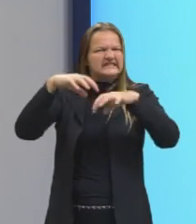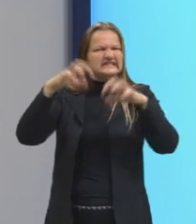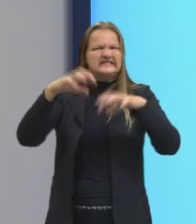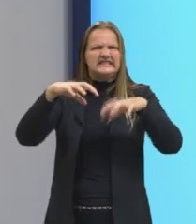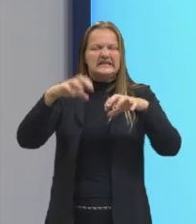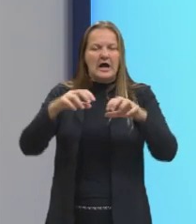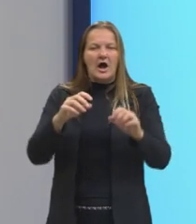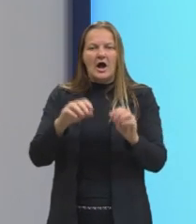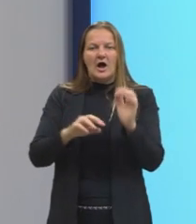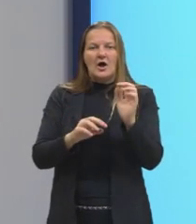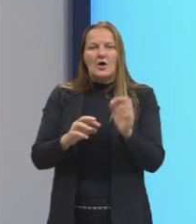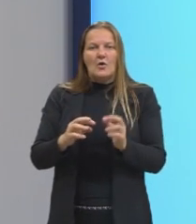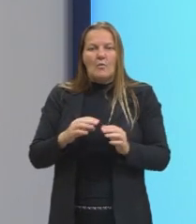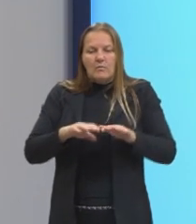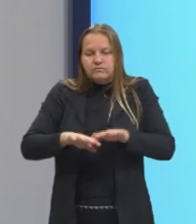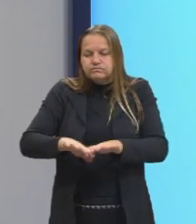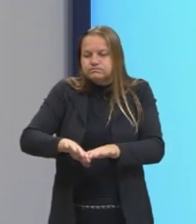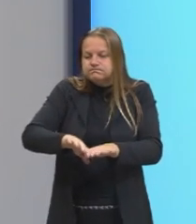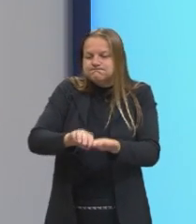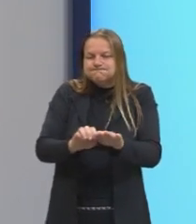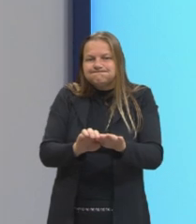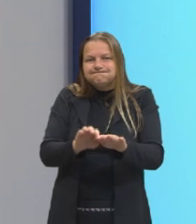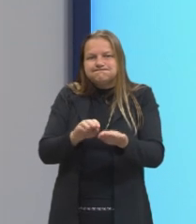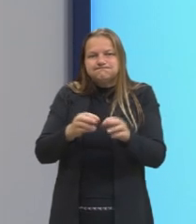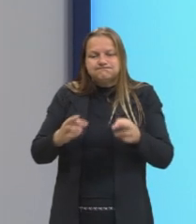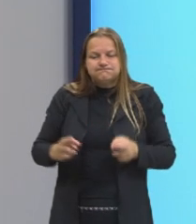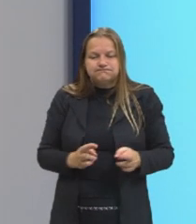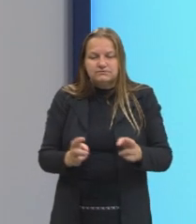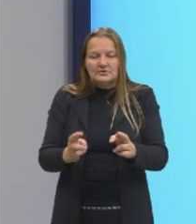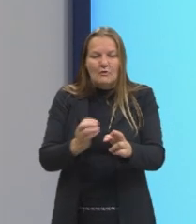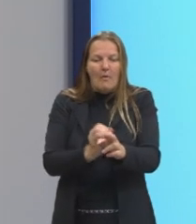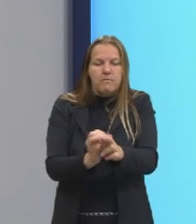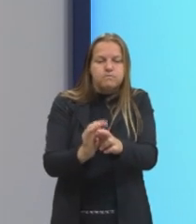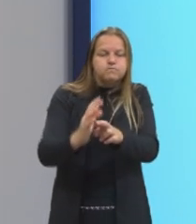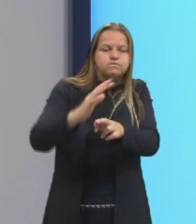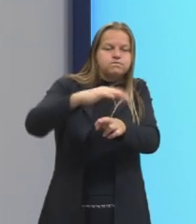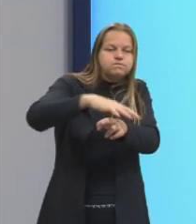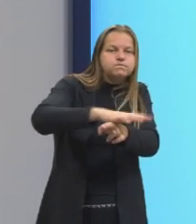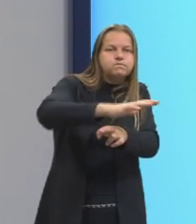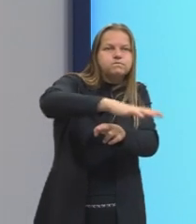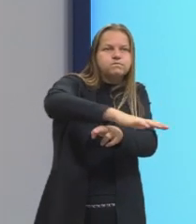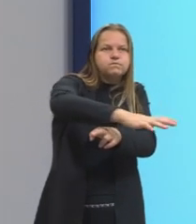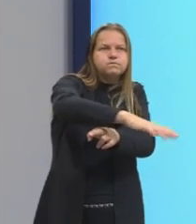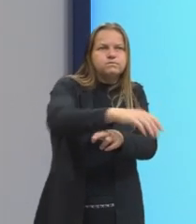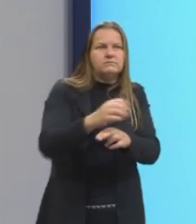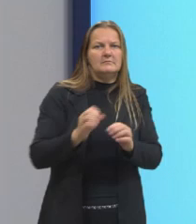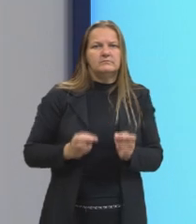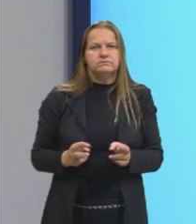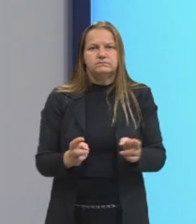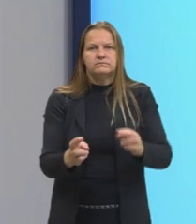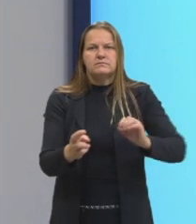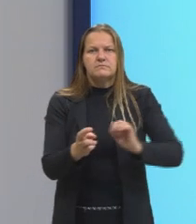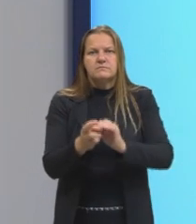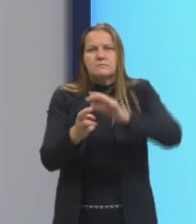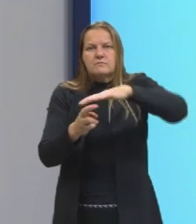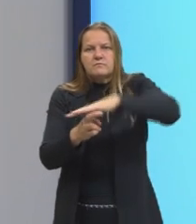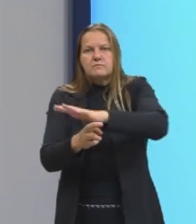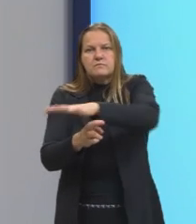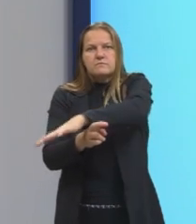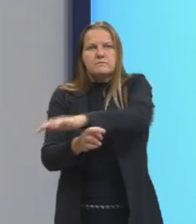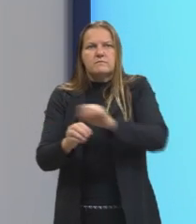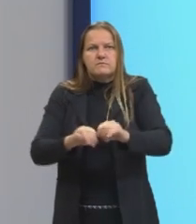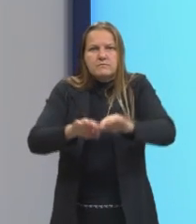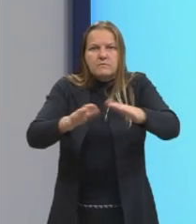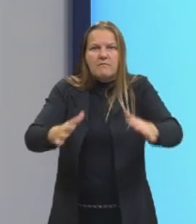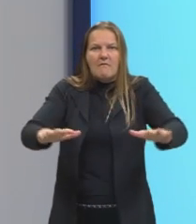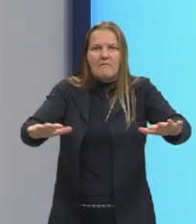então tu vai ter uma planície de inundação ó tu vai ter justamente um local que esse rio vai ocupar de forma natural certo